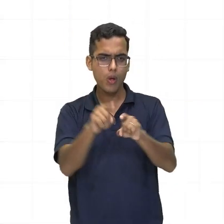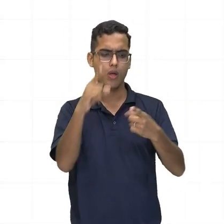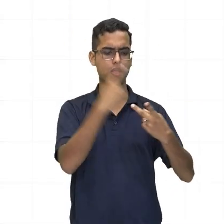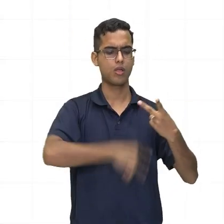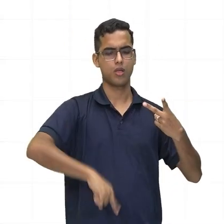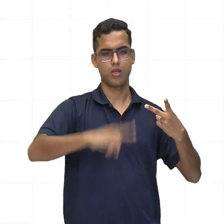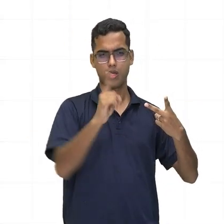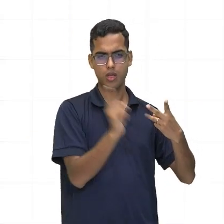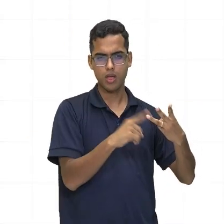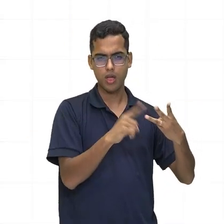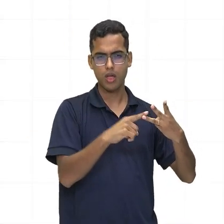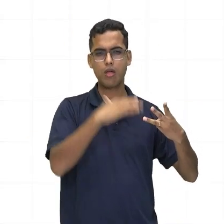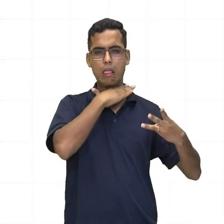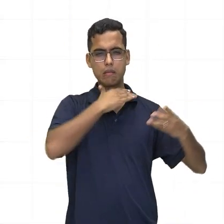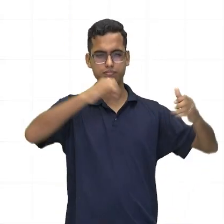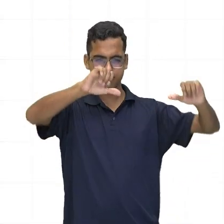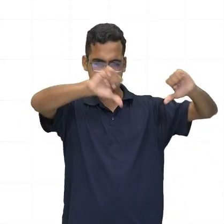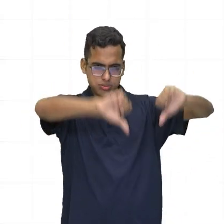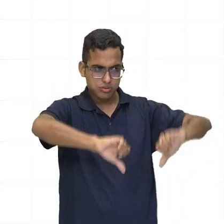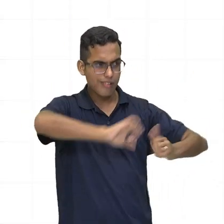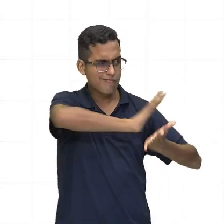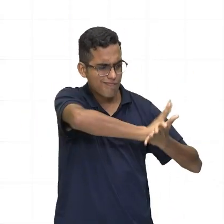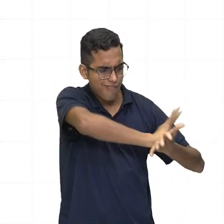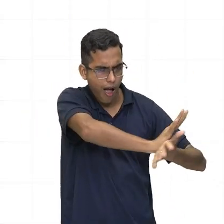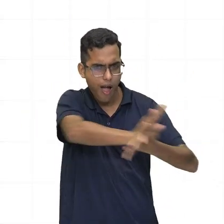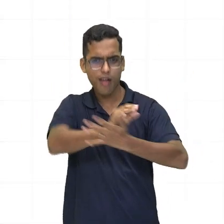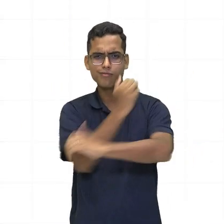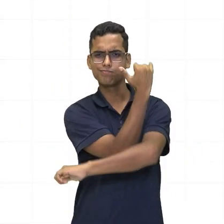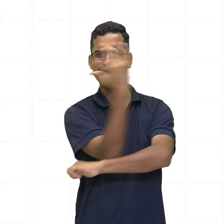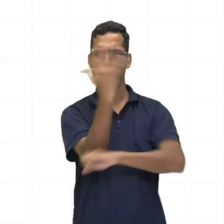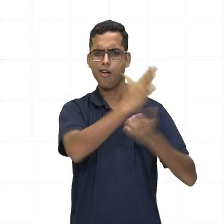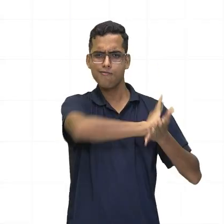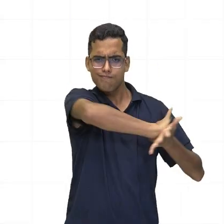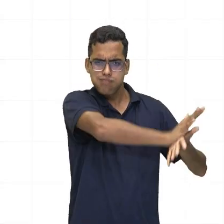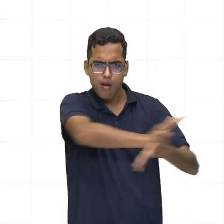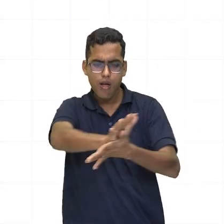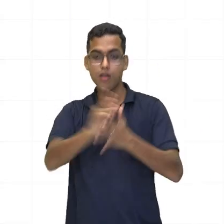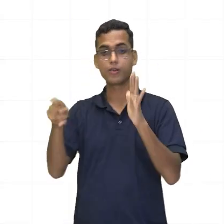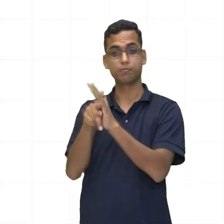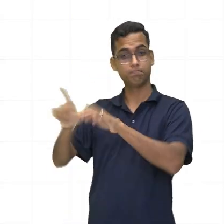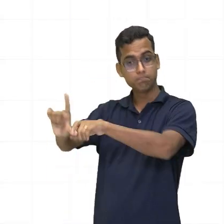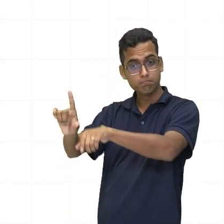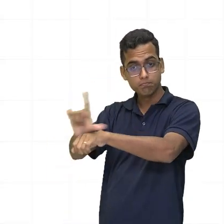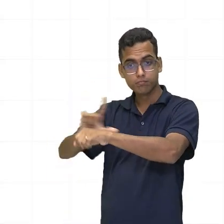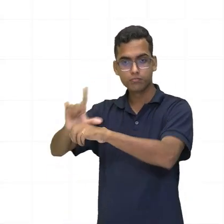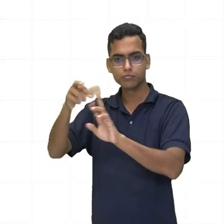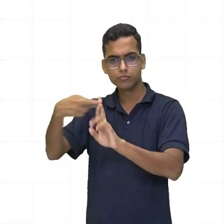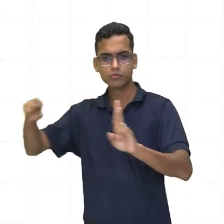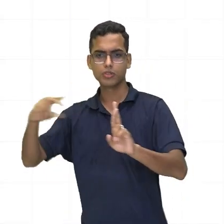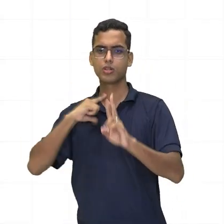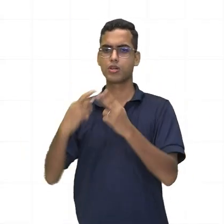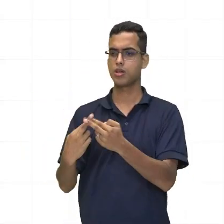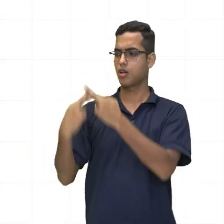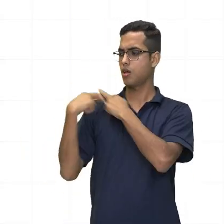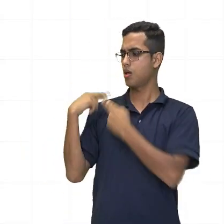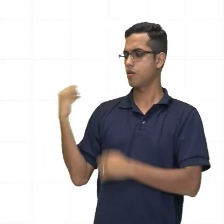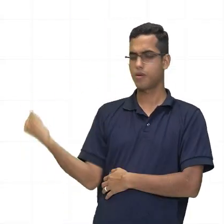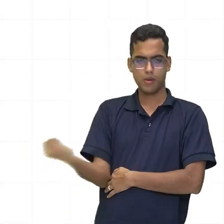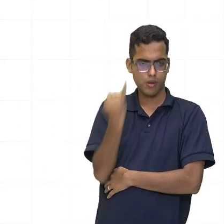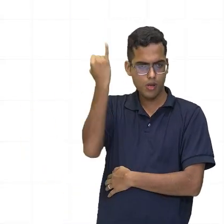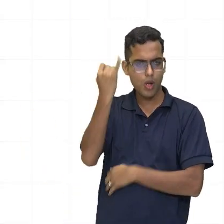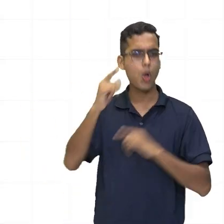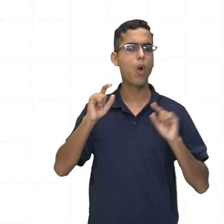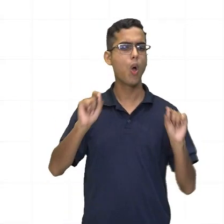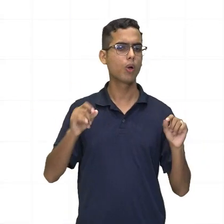crise ambiental, os líderes religiosos têm um papel muito importante. Eles têm um papel